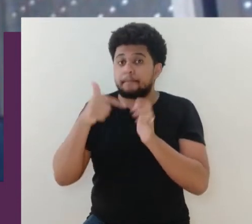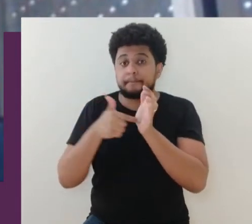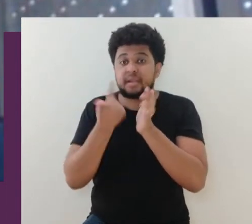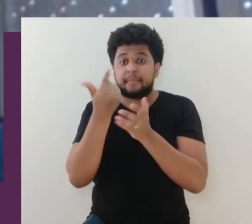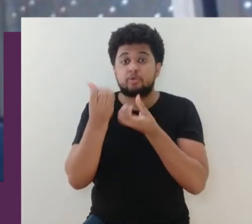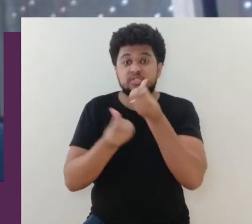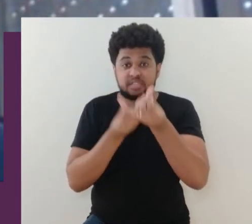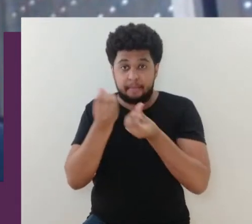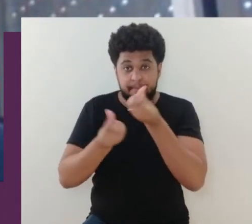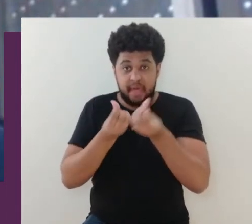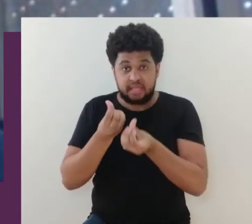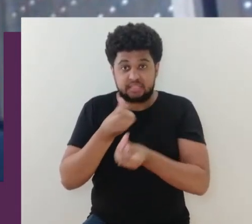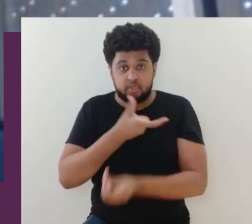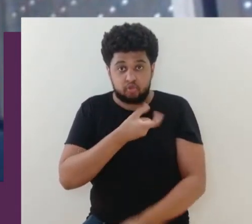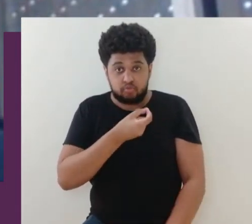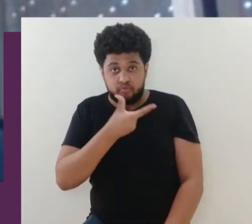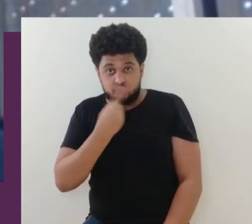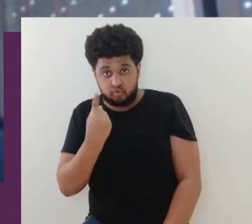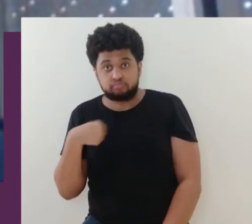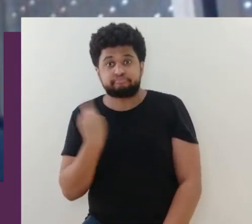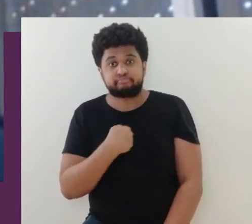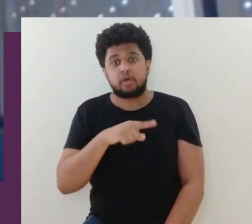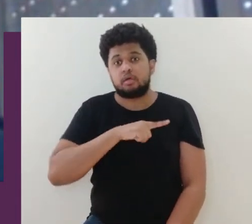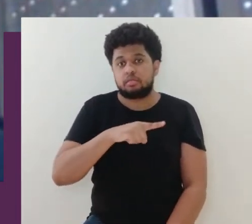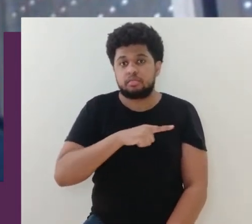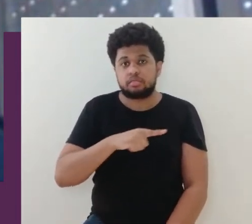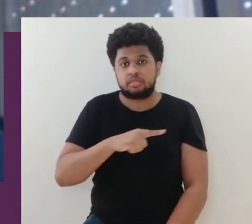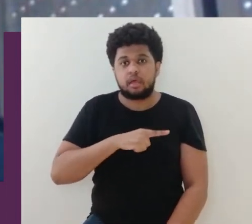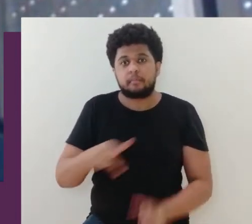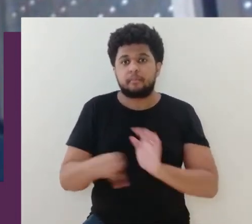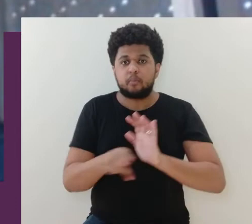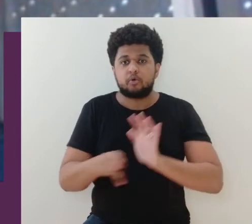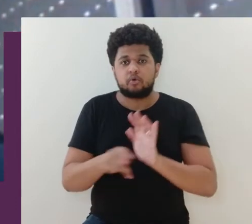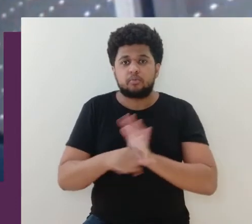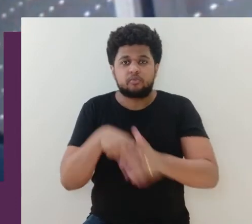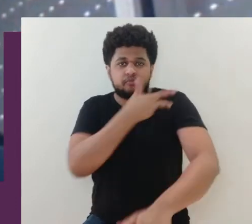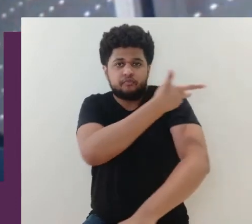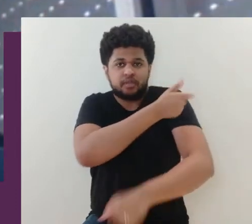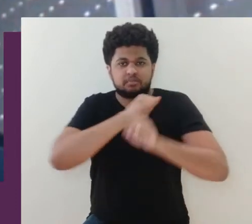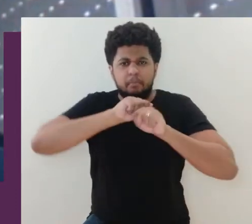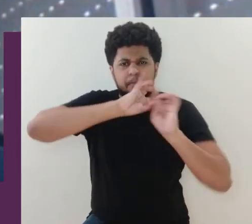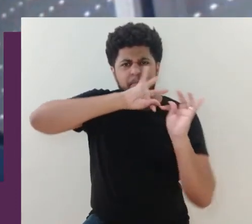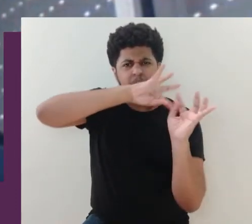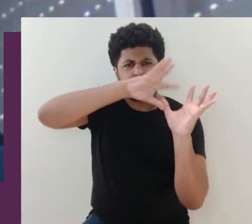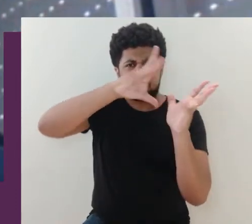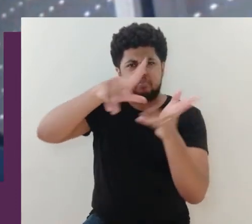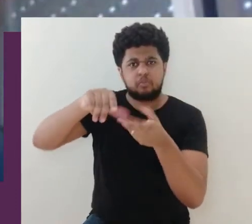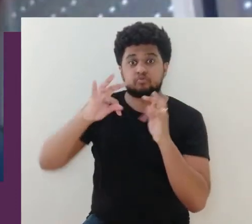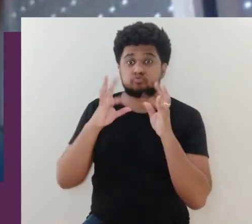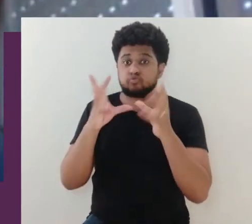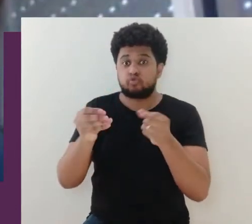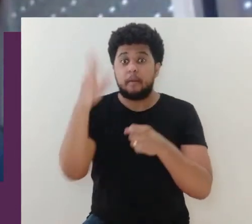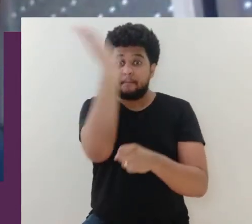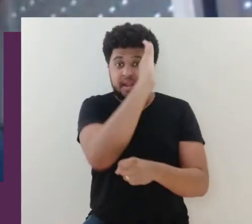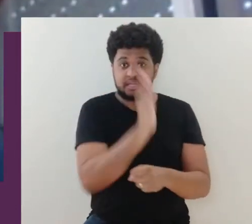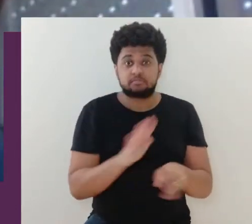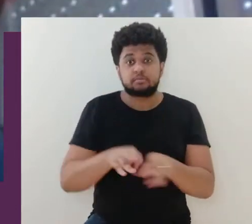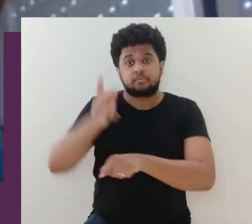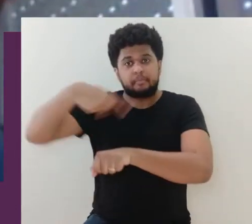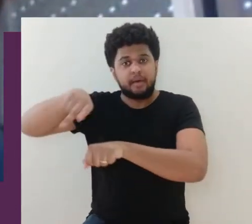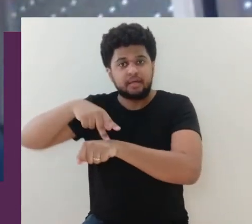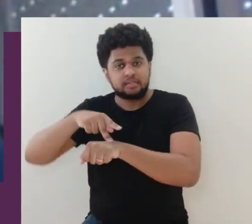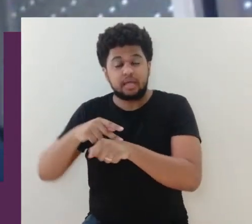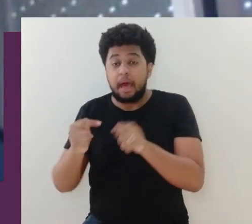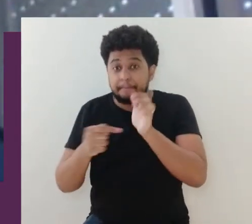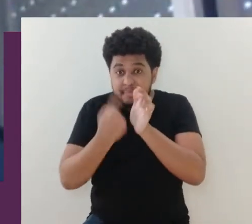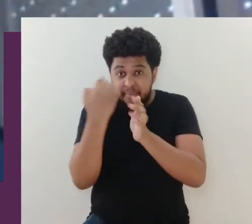ainda no primeiro semestre de 2021 a gente tenha já imunização em massa, no Brasil e em outros países. A hora que a primeira